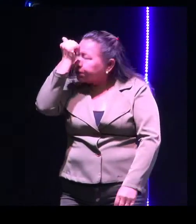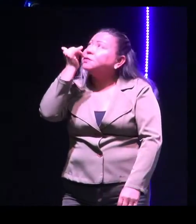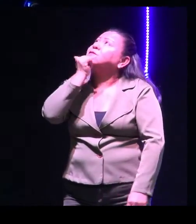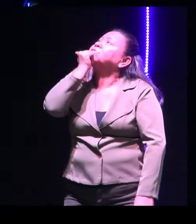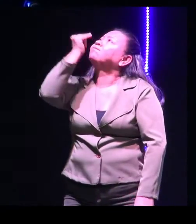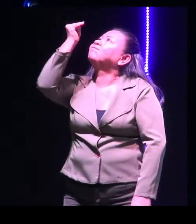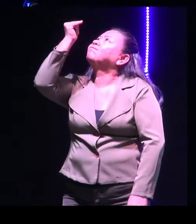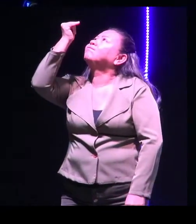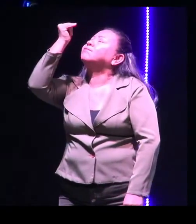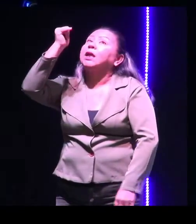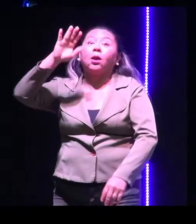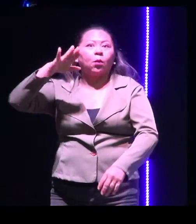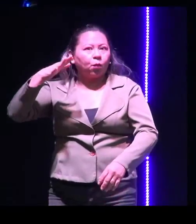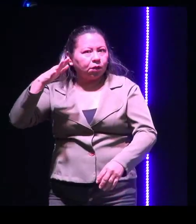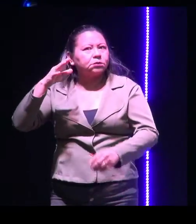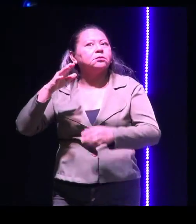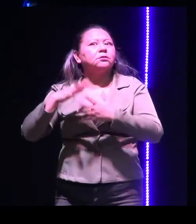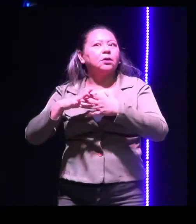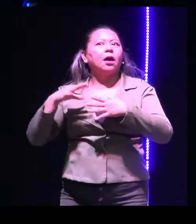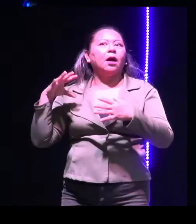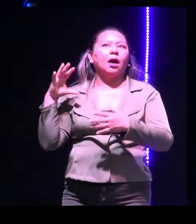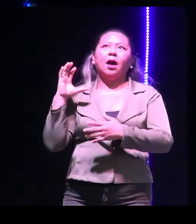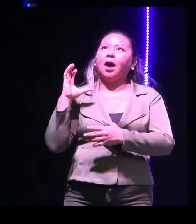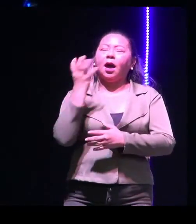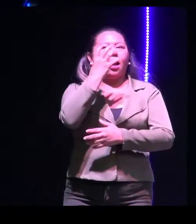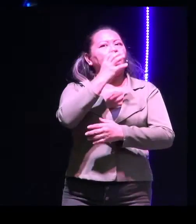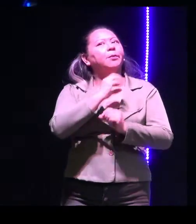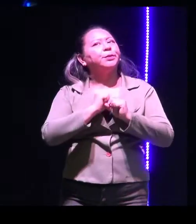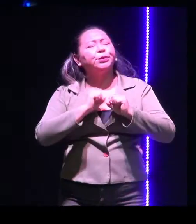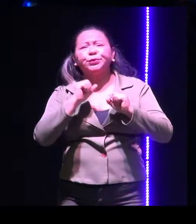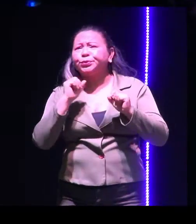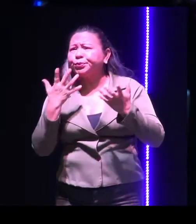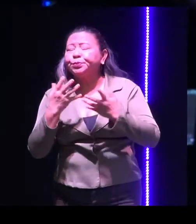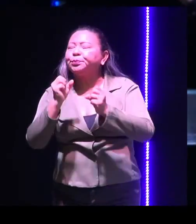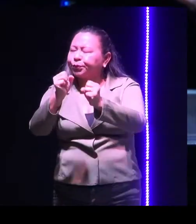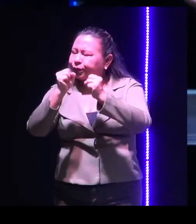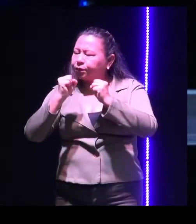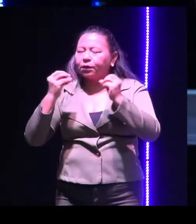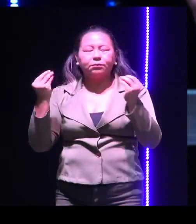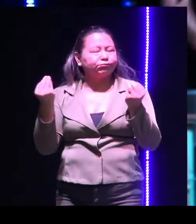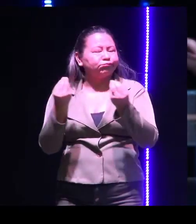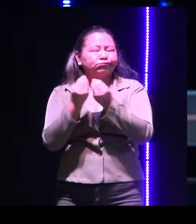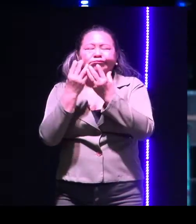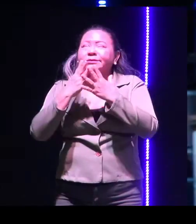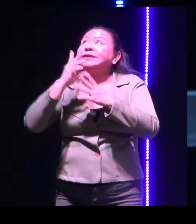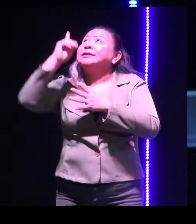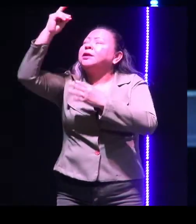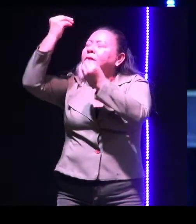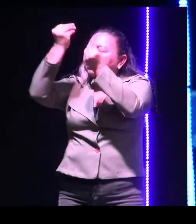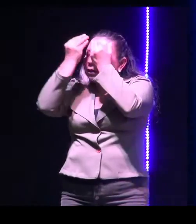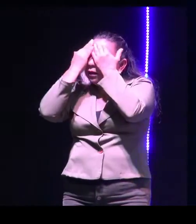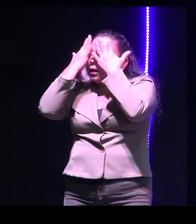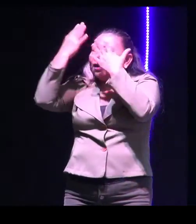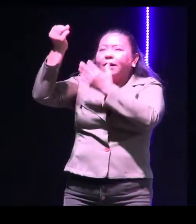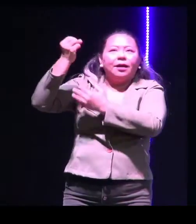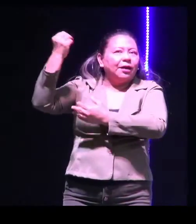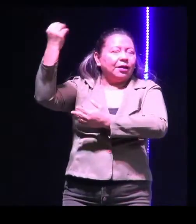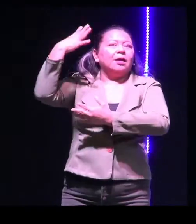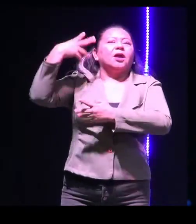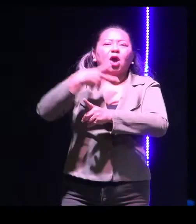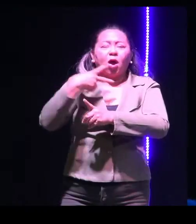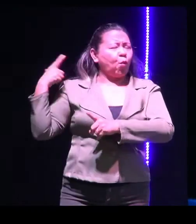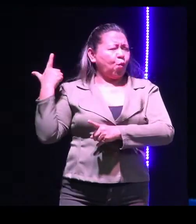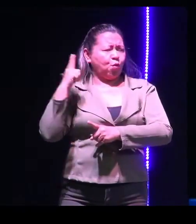perdão, e quando eu fiz isso, foi algo poderoso e sobrenatural, assim, de que Deus me deu graça e eu consegui